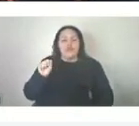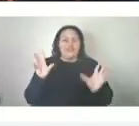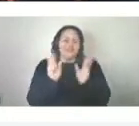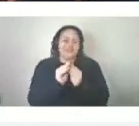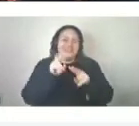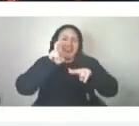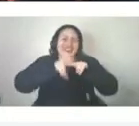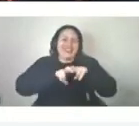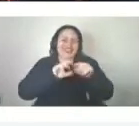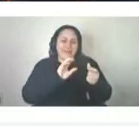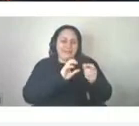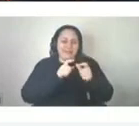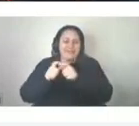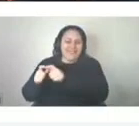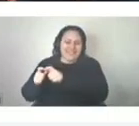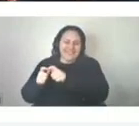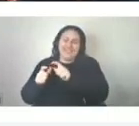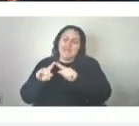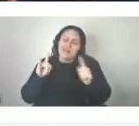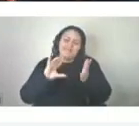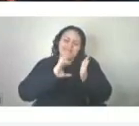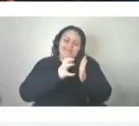passar a próxima.